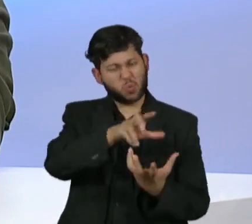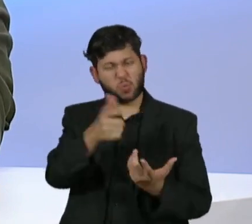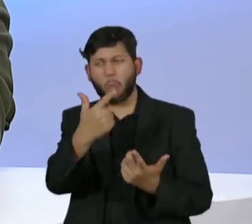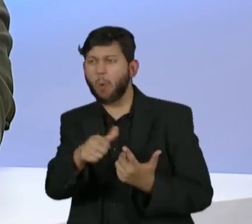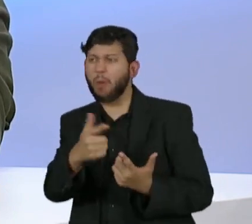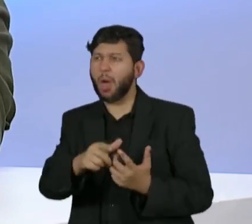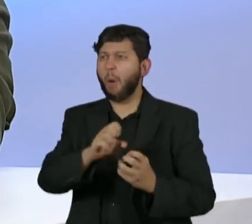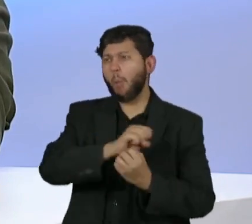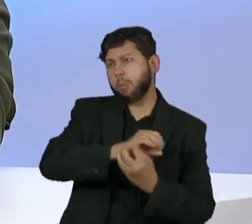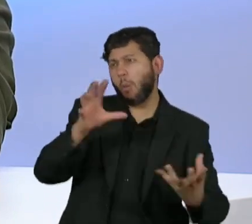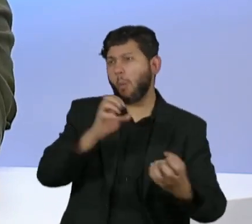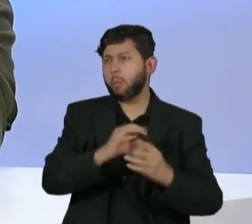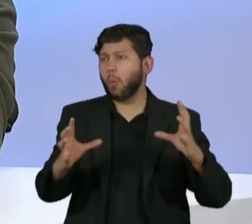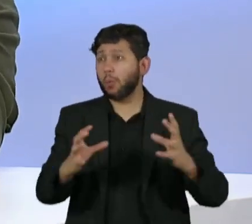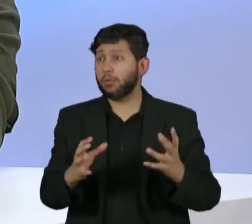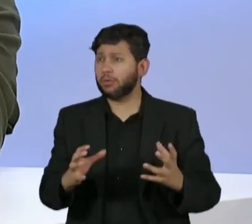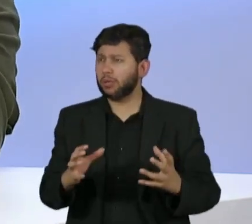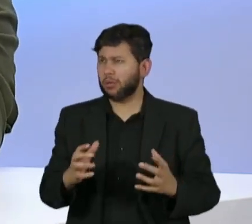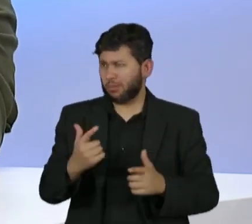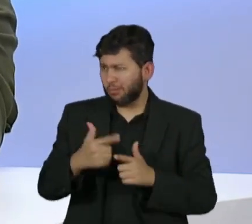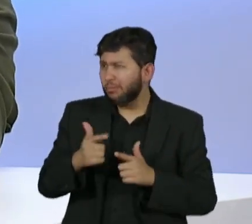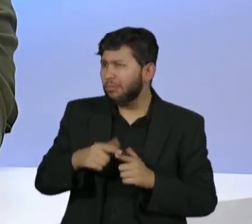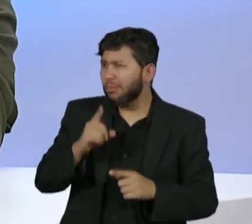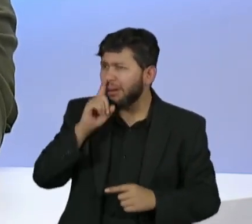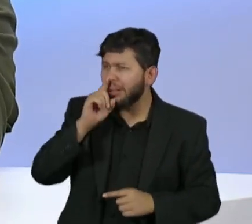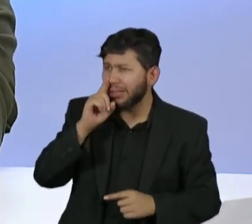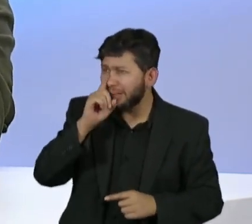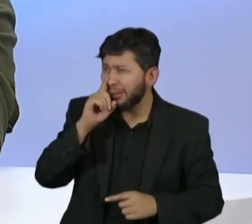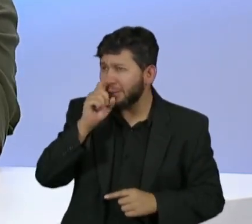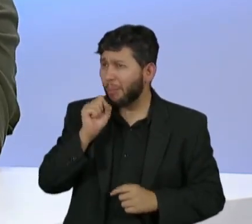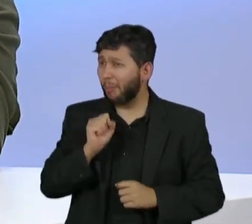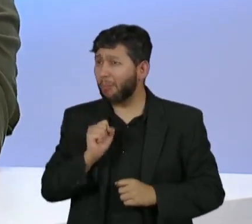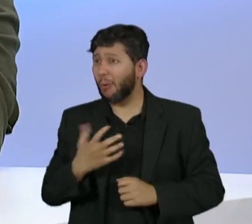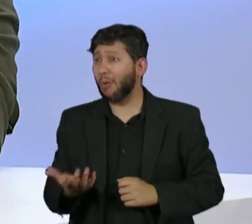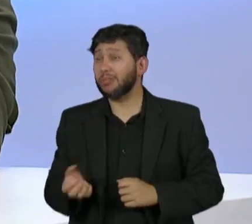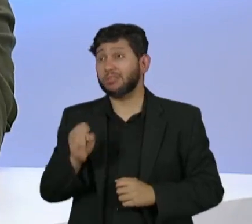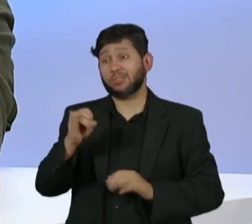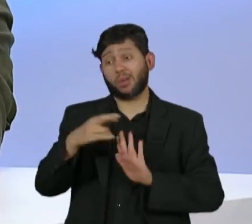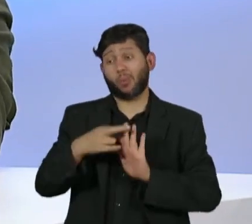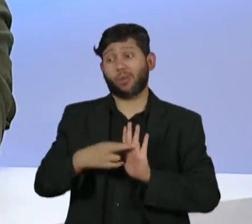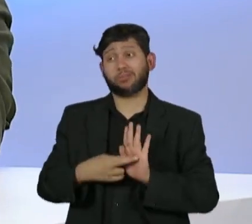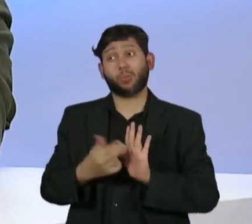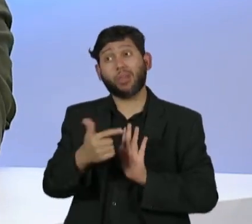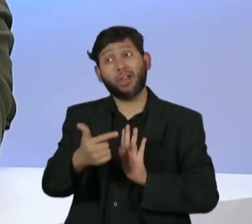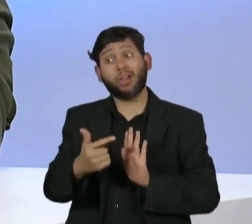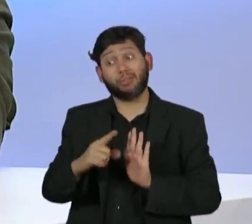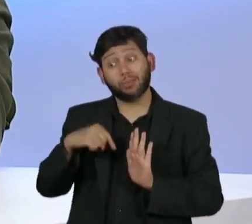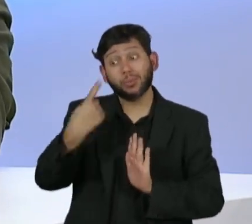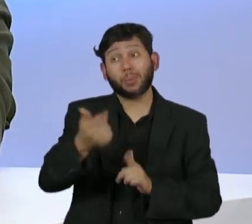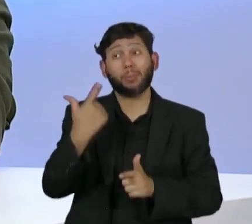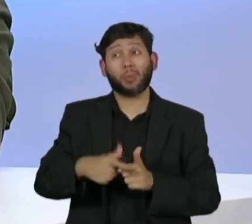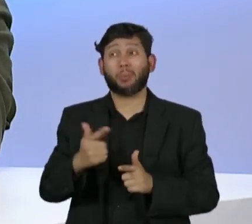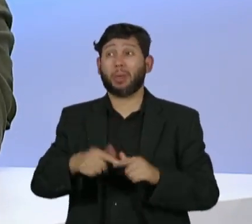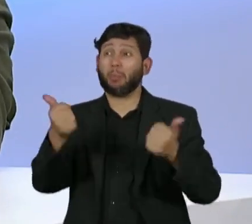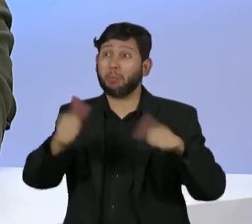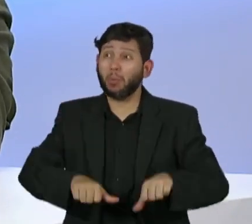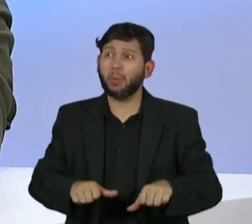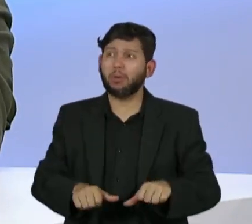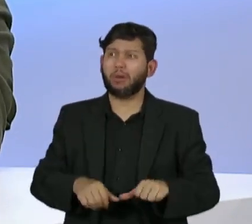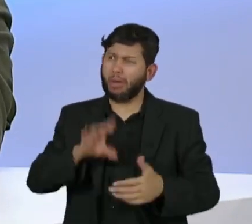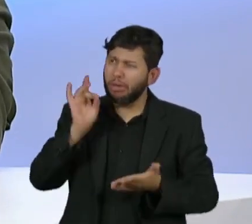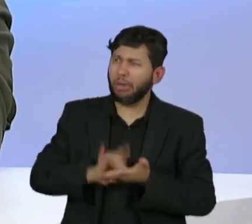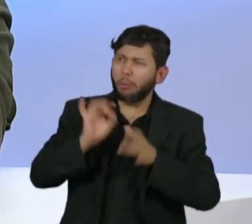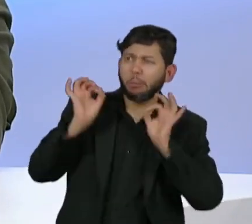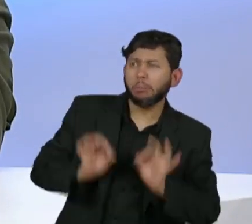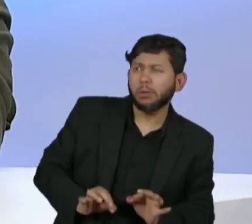são uma antecipação do risco que pode haver caso não haja regulação ou são bem reais mesmo